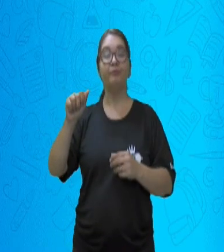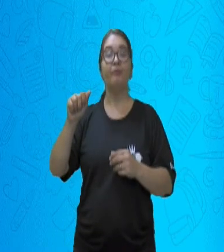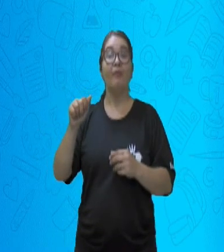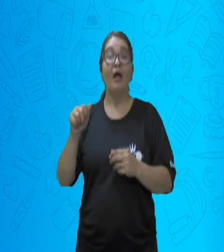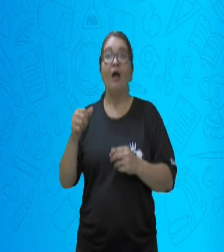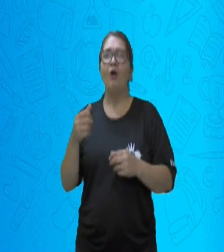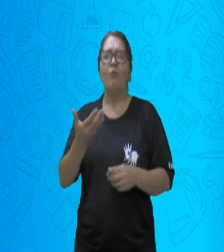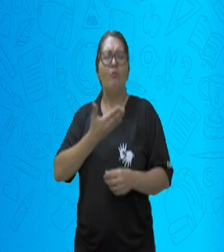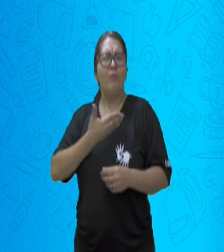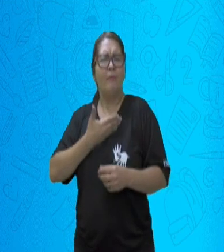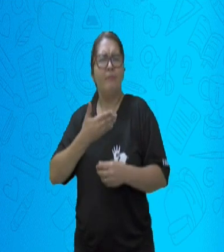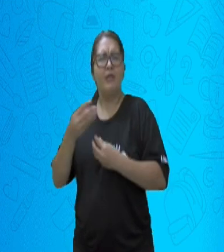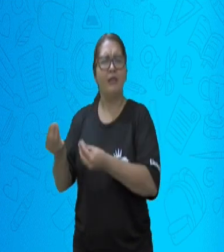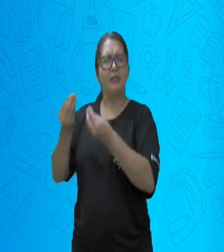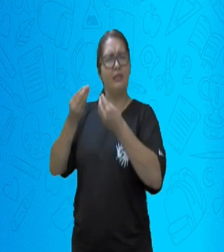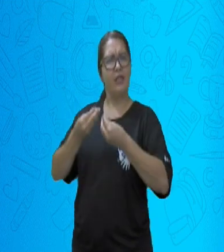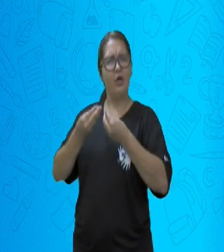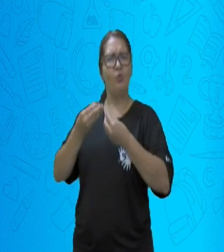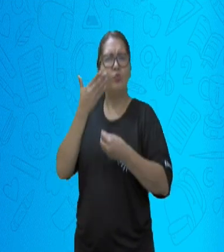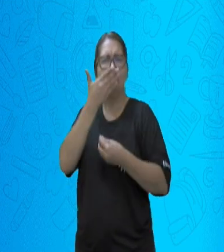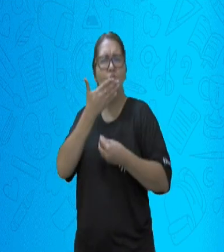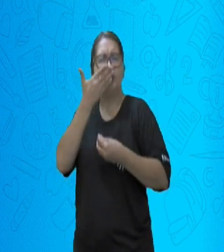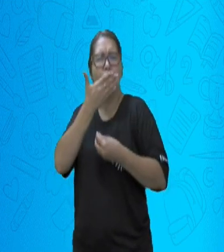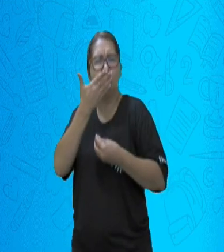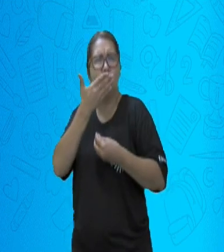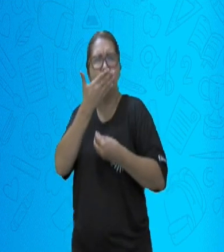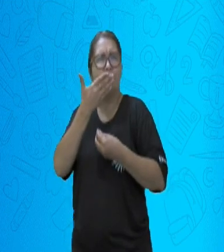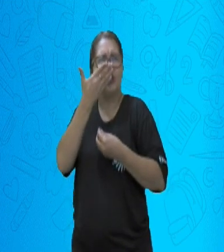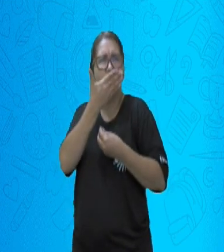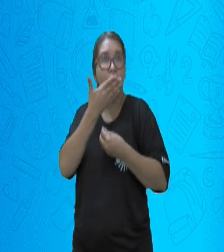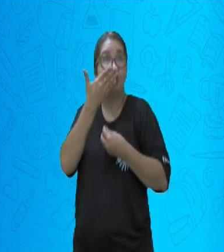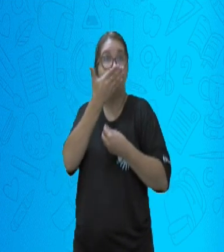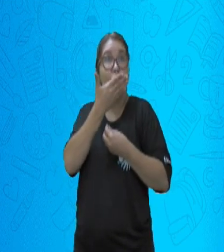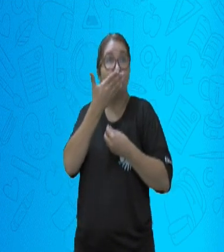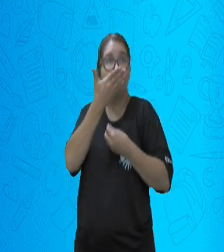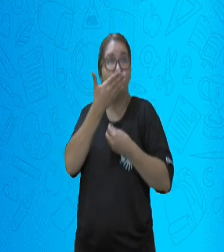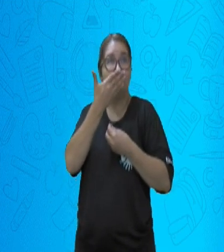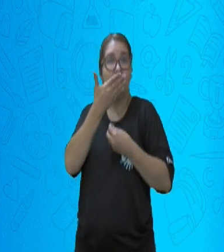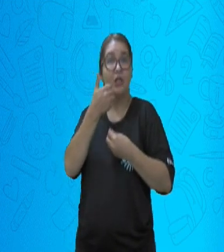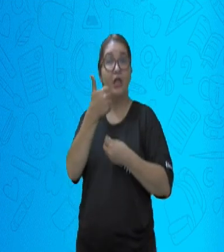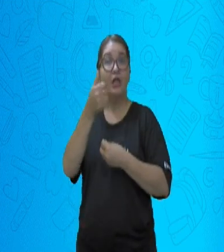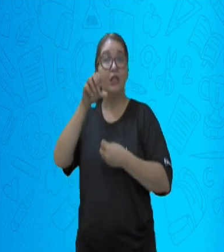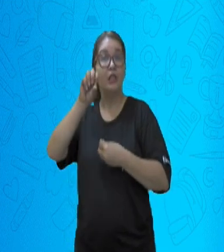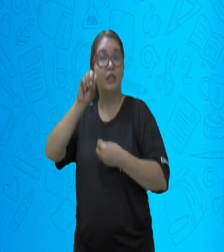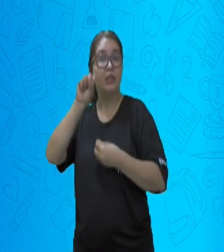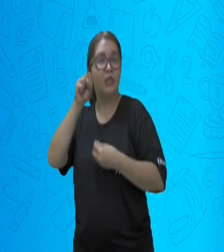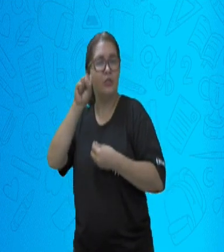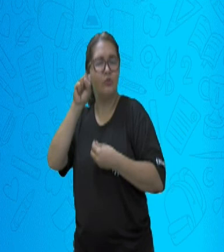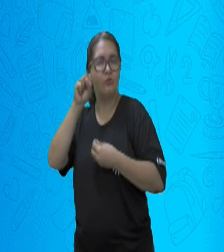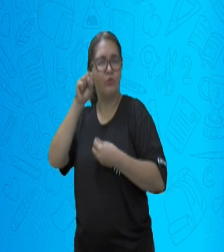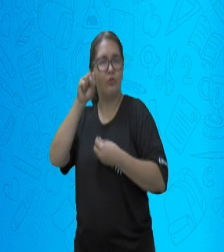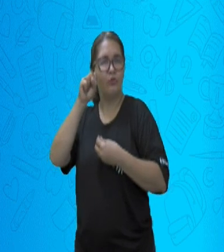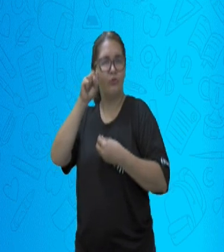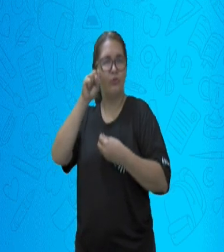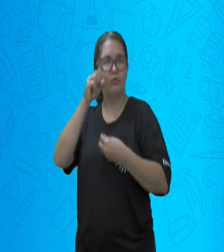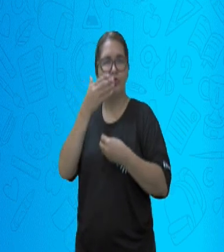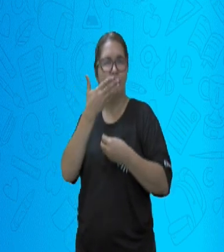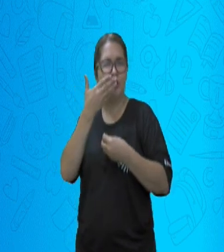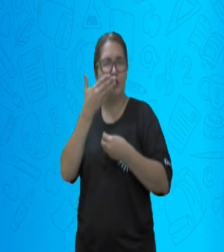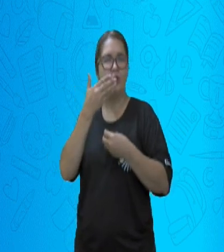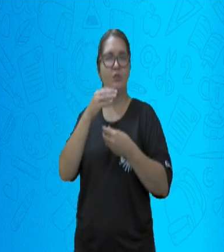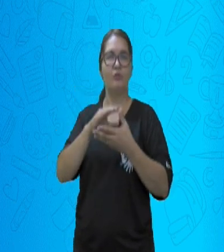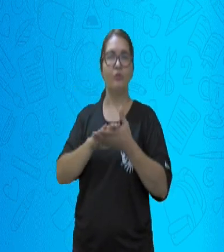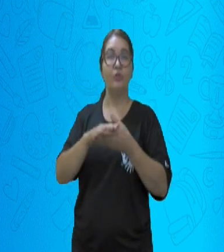perceber que quando o número aumenta, ele fica maior, é mais difícil de representar com desenhos. Então, a gente tem